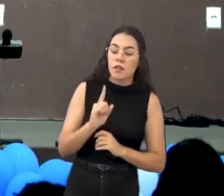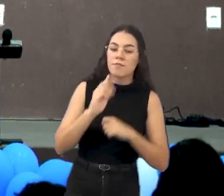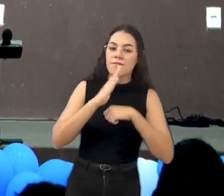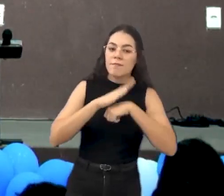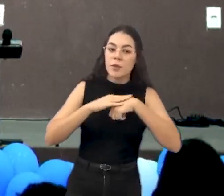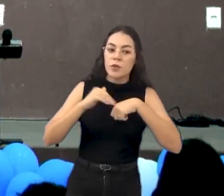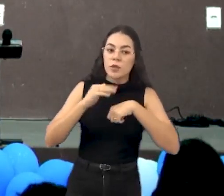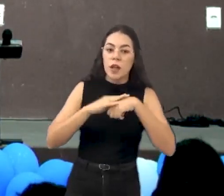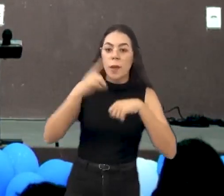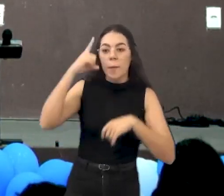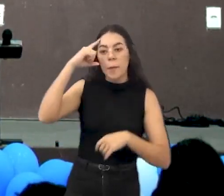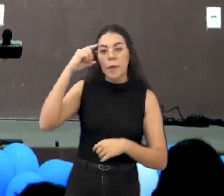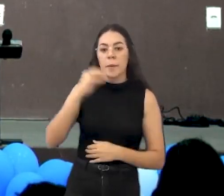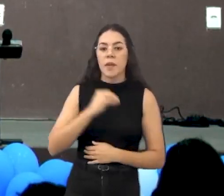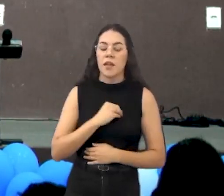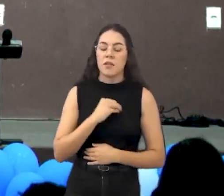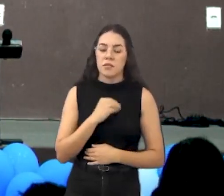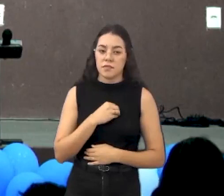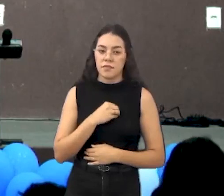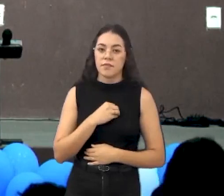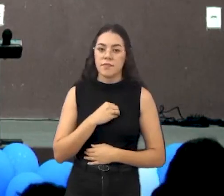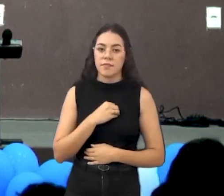por causa do teu pecado.